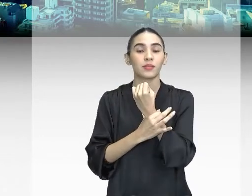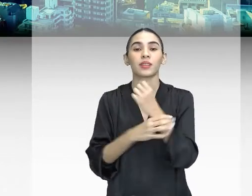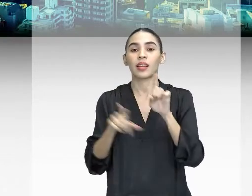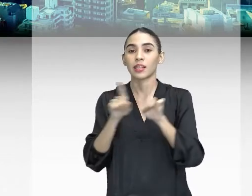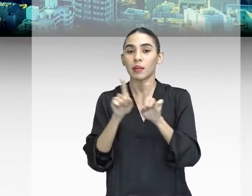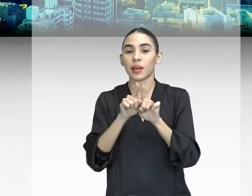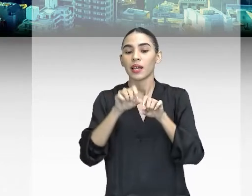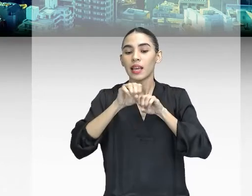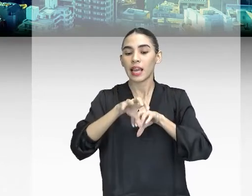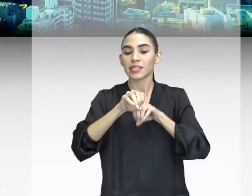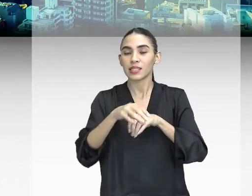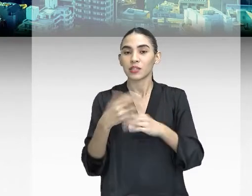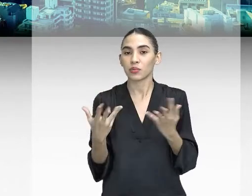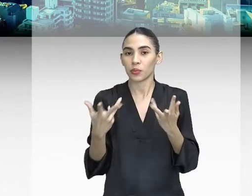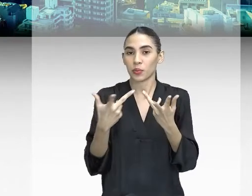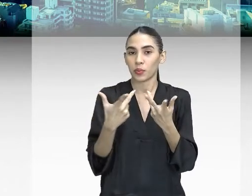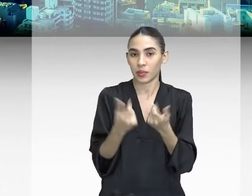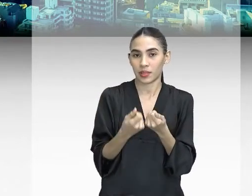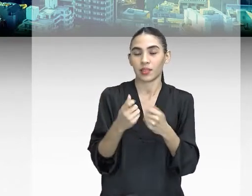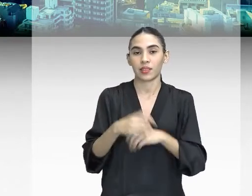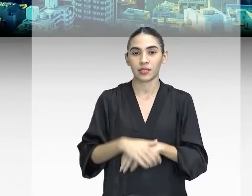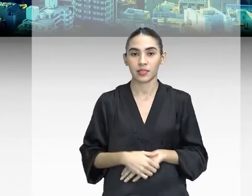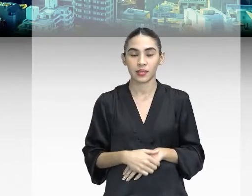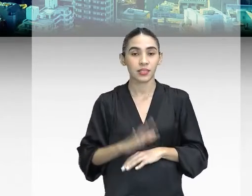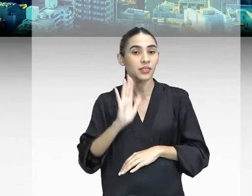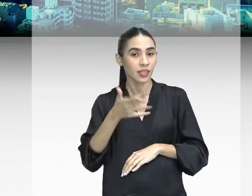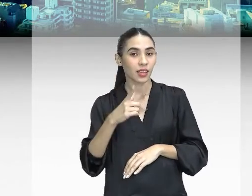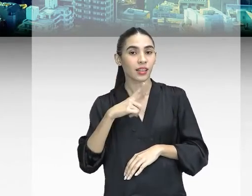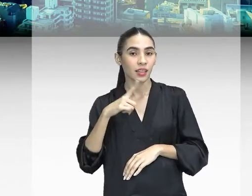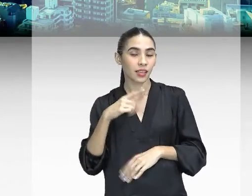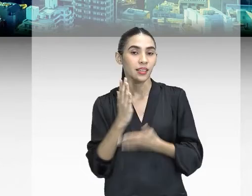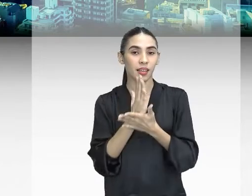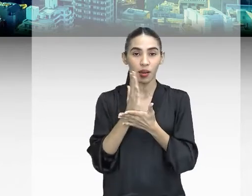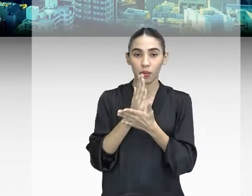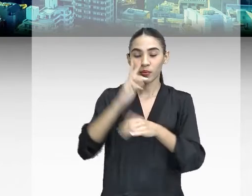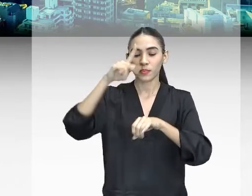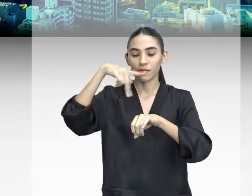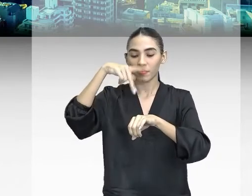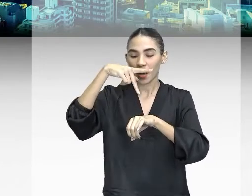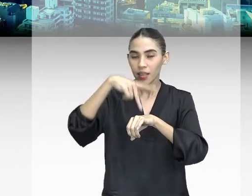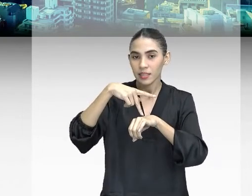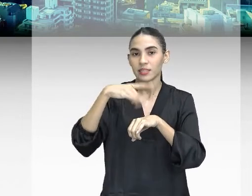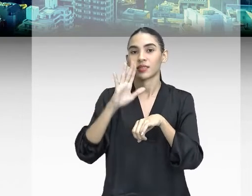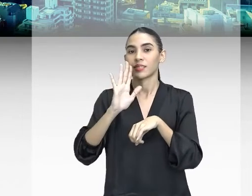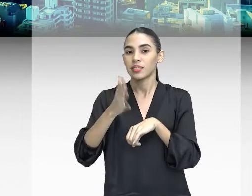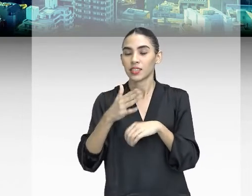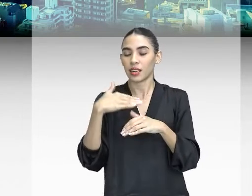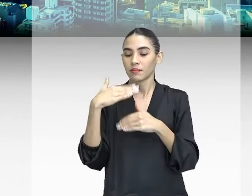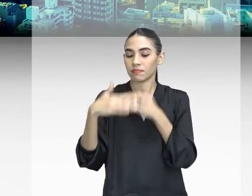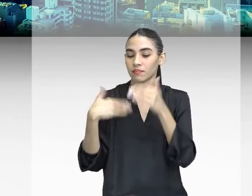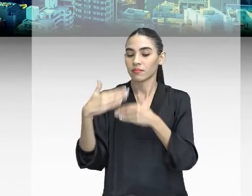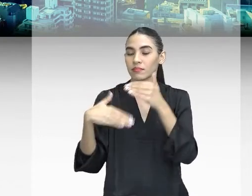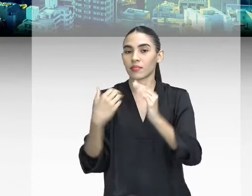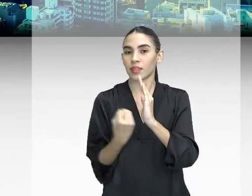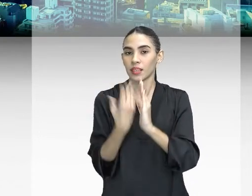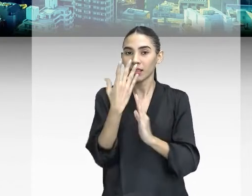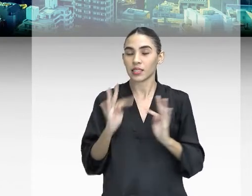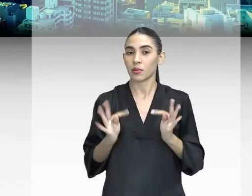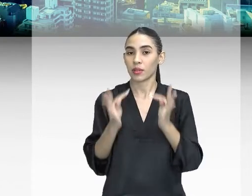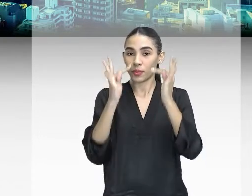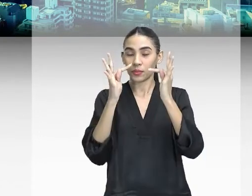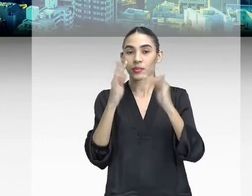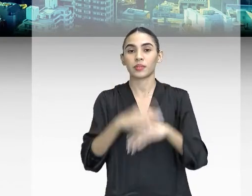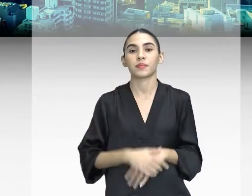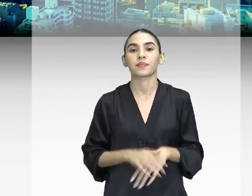para a educação de qualidade. Então, ali já existem, né, alguns países que já estão em desenvolvimento para essas